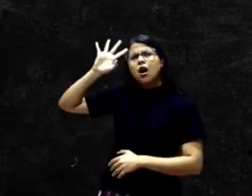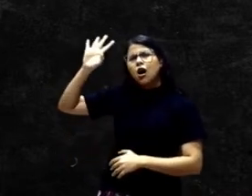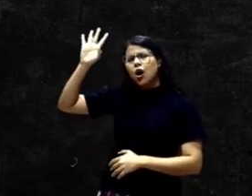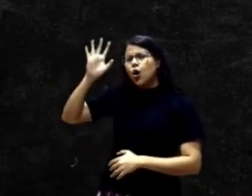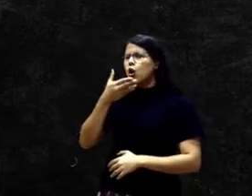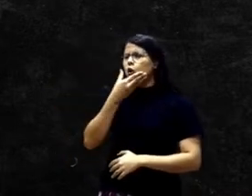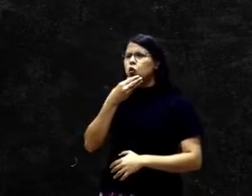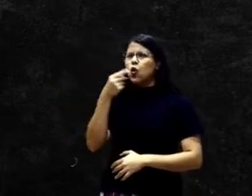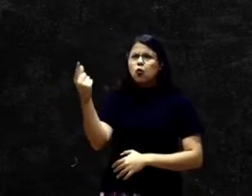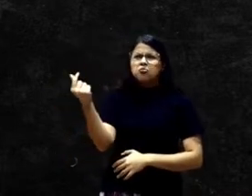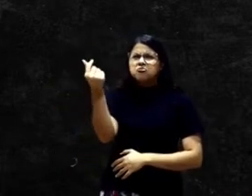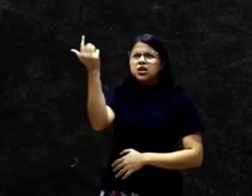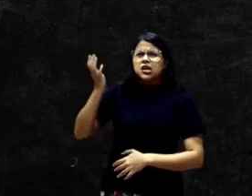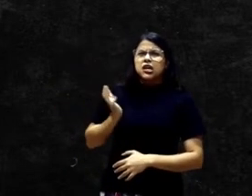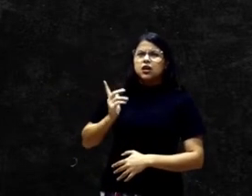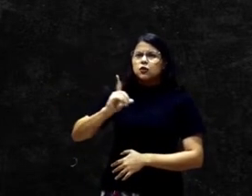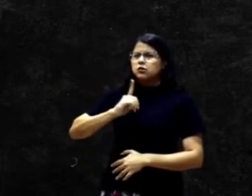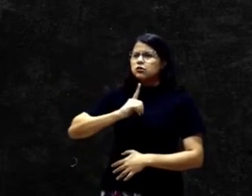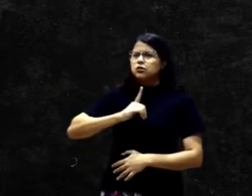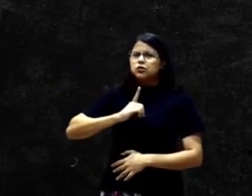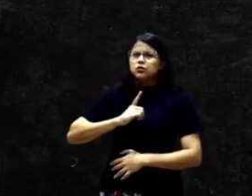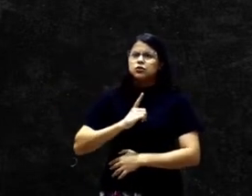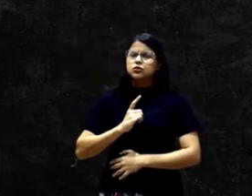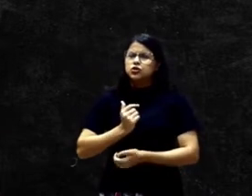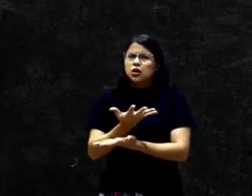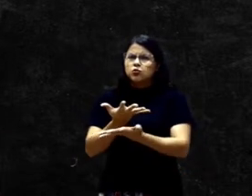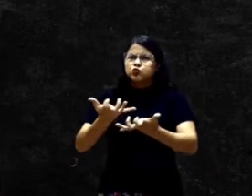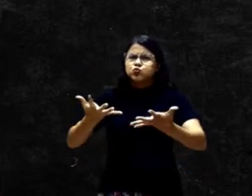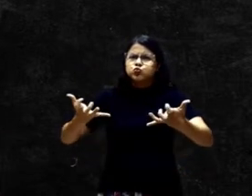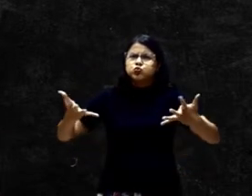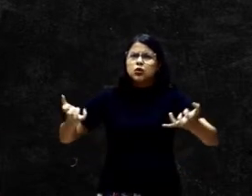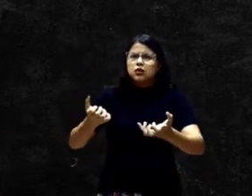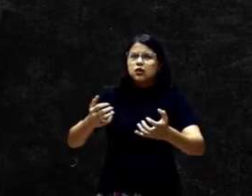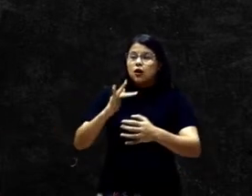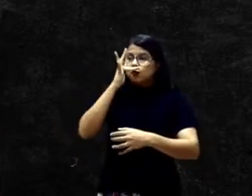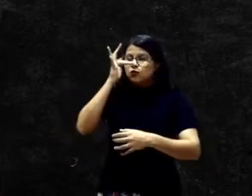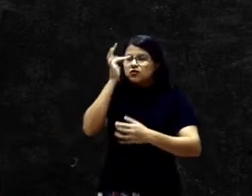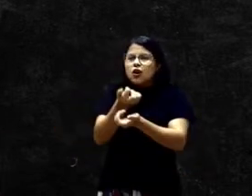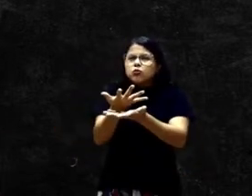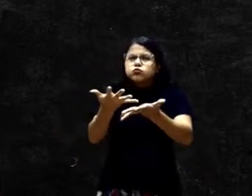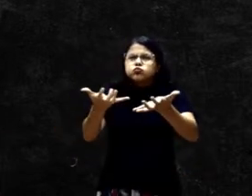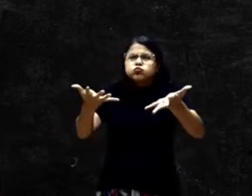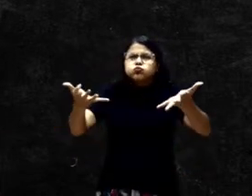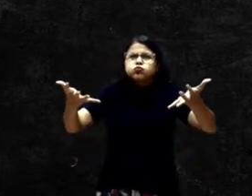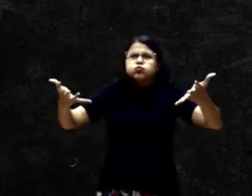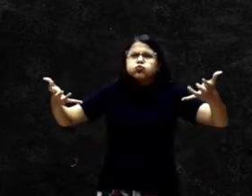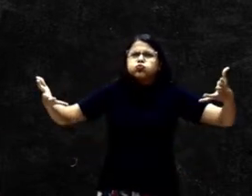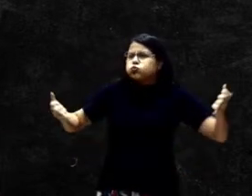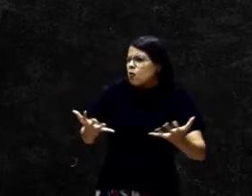produziu com abundância. E então, ele começou a